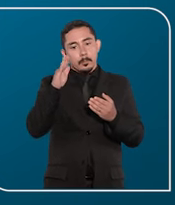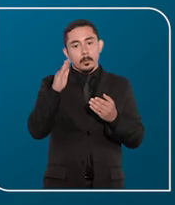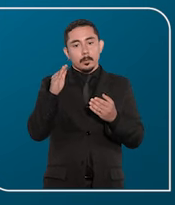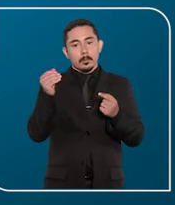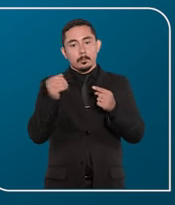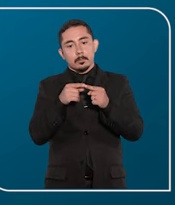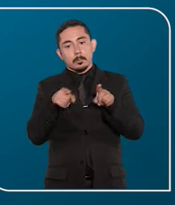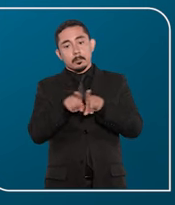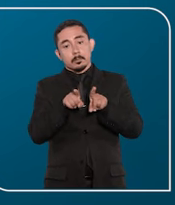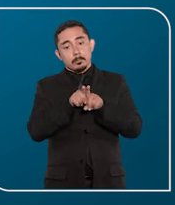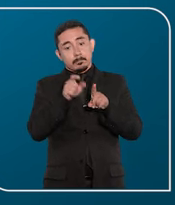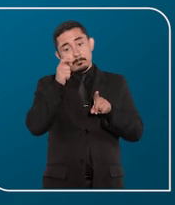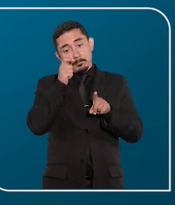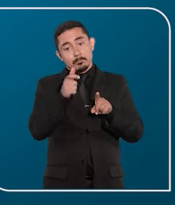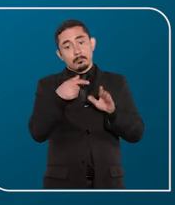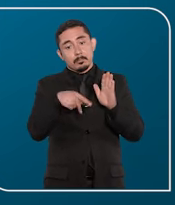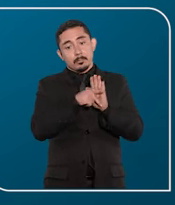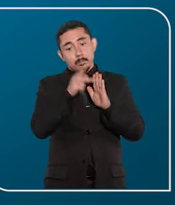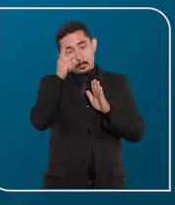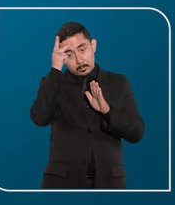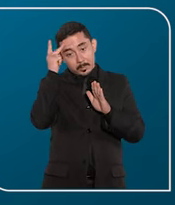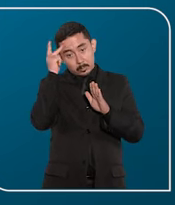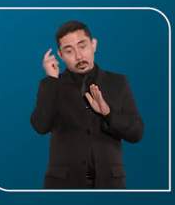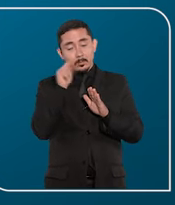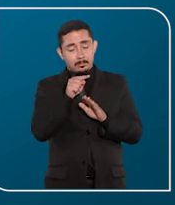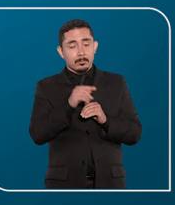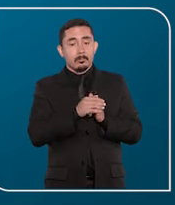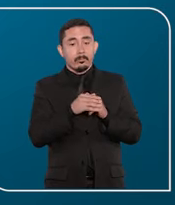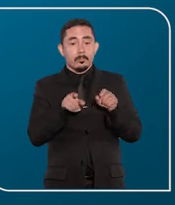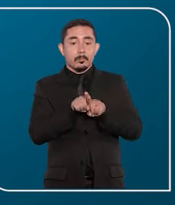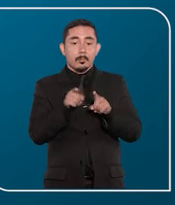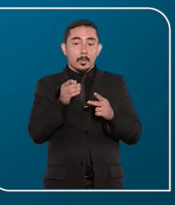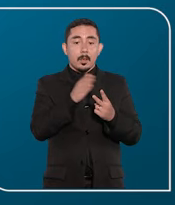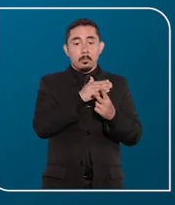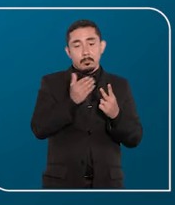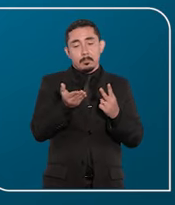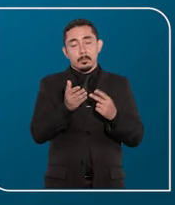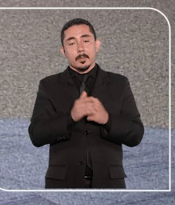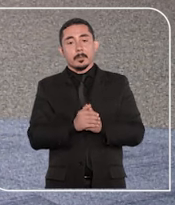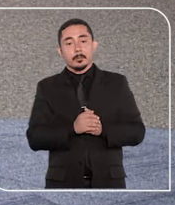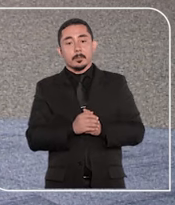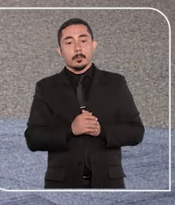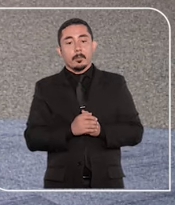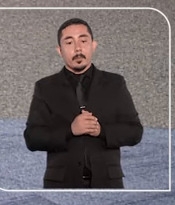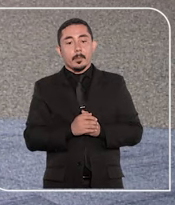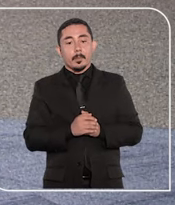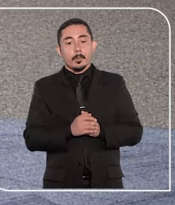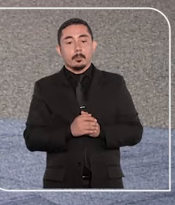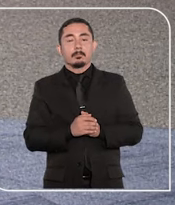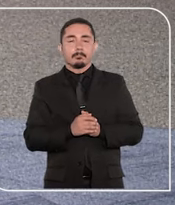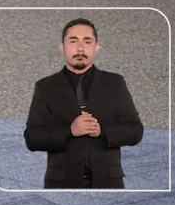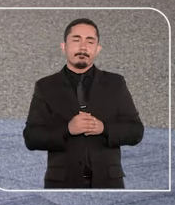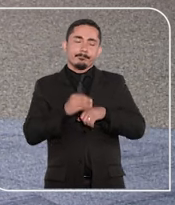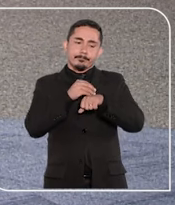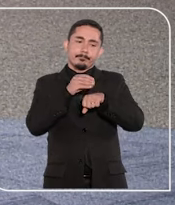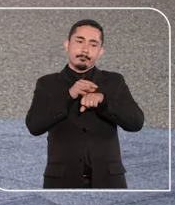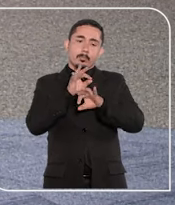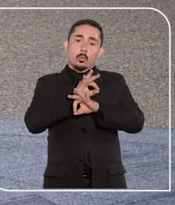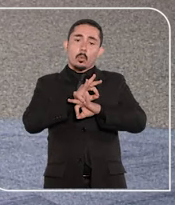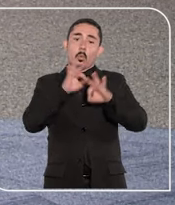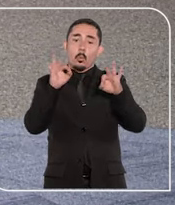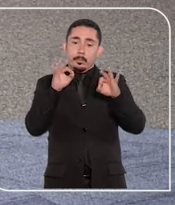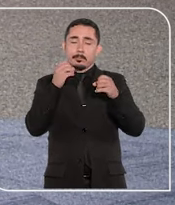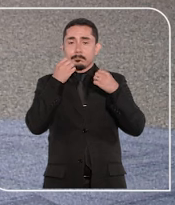torna-se interessante para as pessoas e para as partes litigantes, né? Ótimas dicas que ambos deram